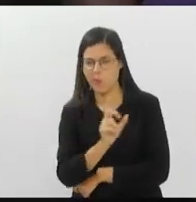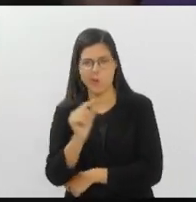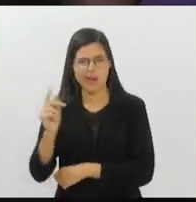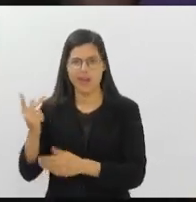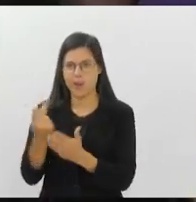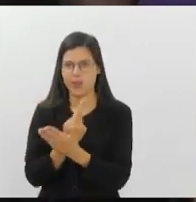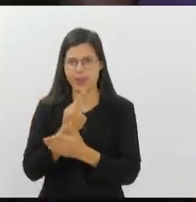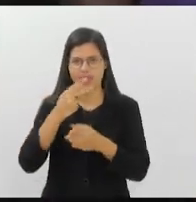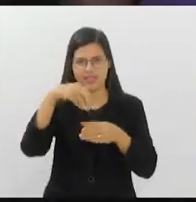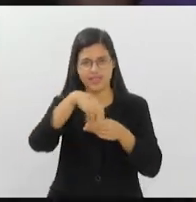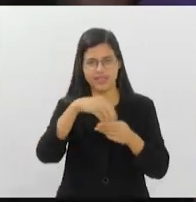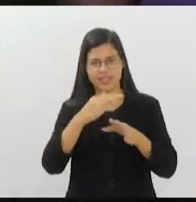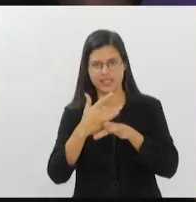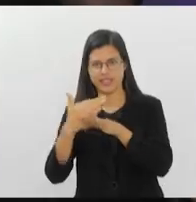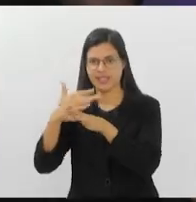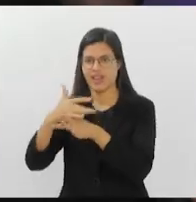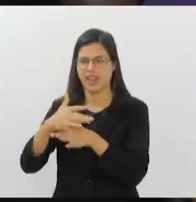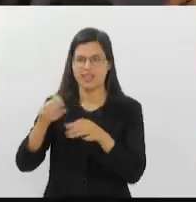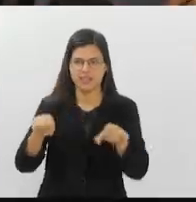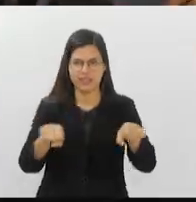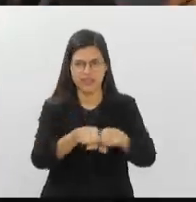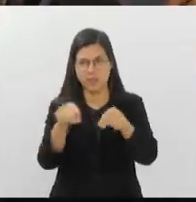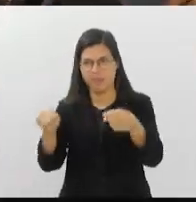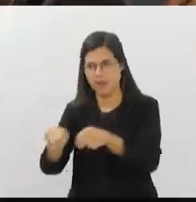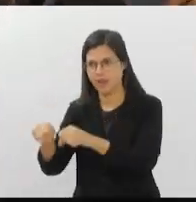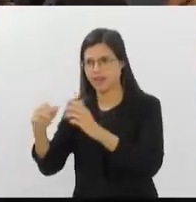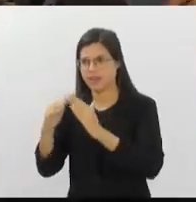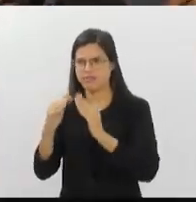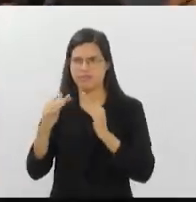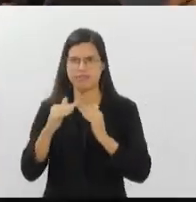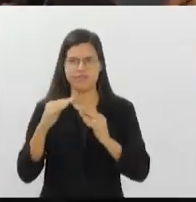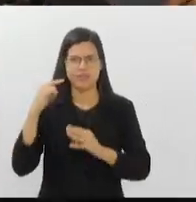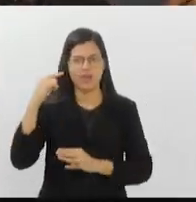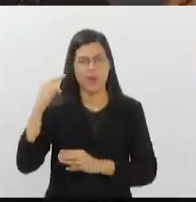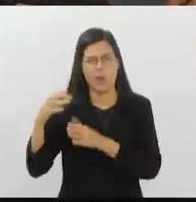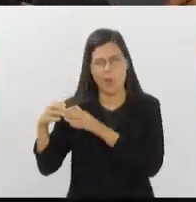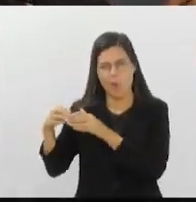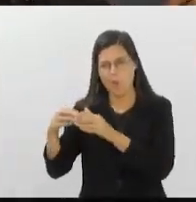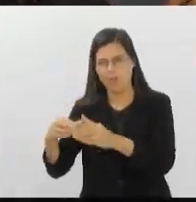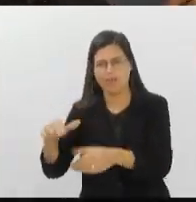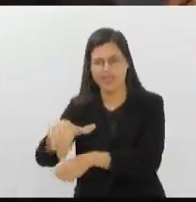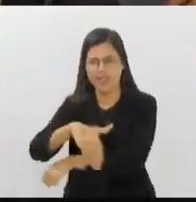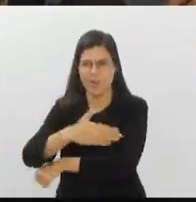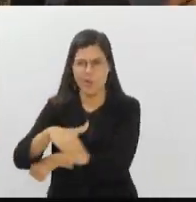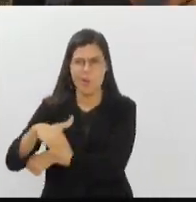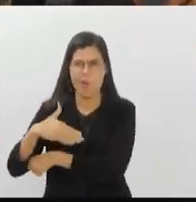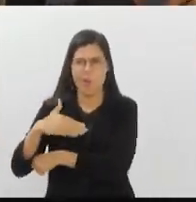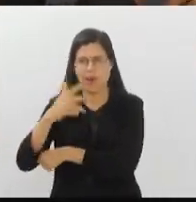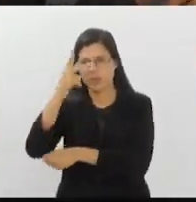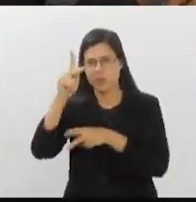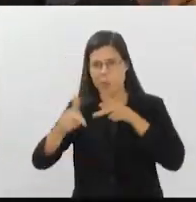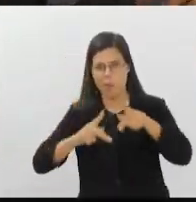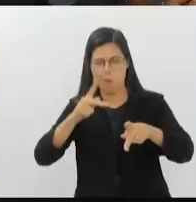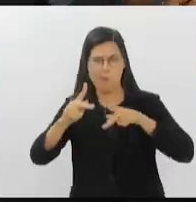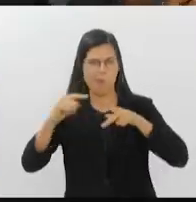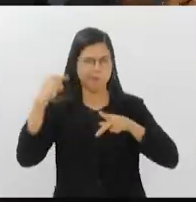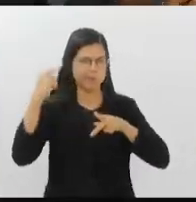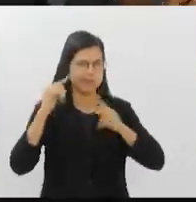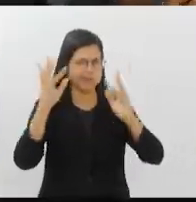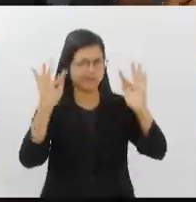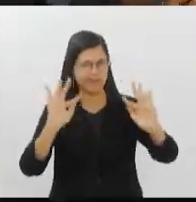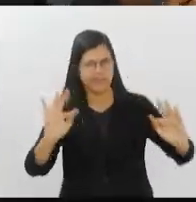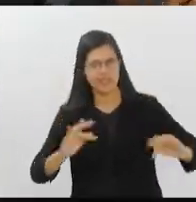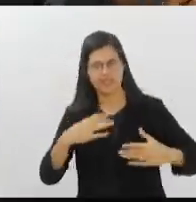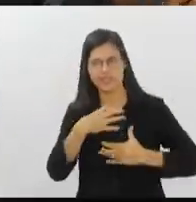na cidade? Quebrar as grades, a loucura tá na rua. O povo endoida de felicidade.